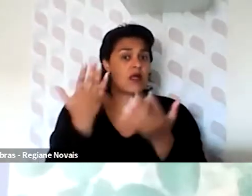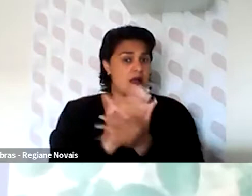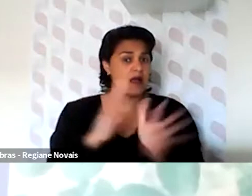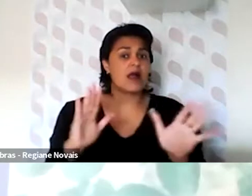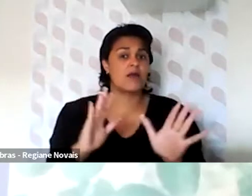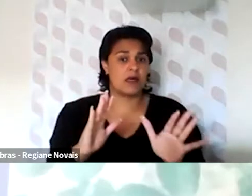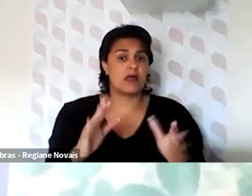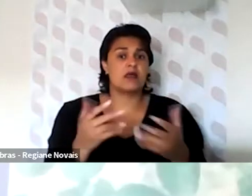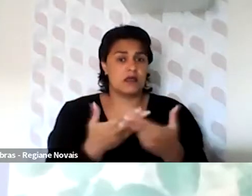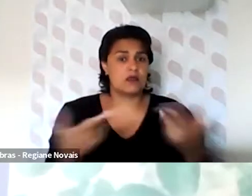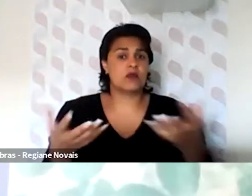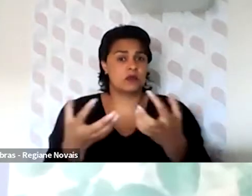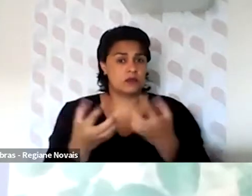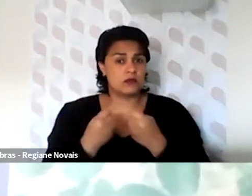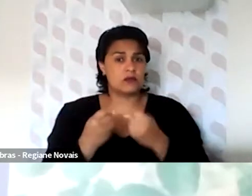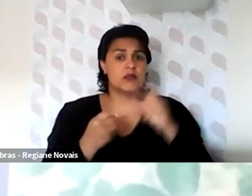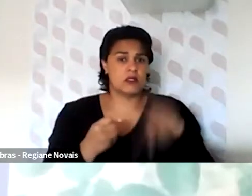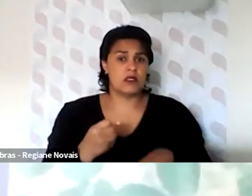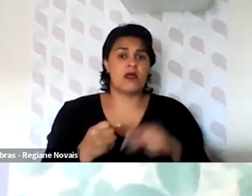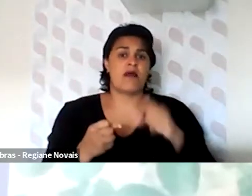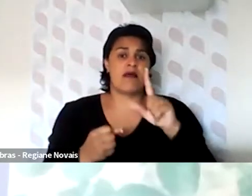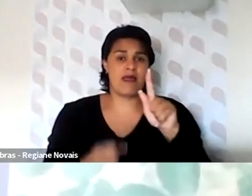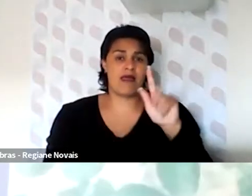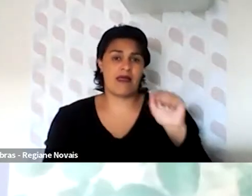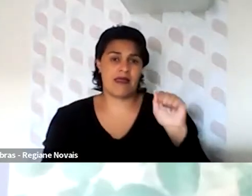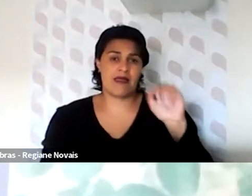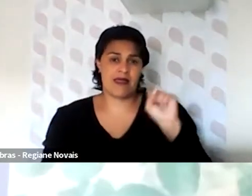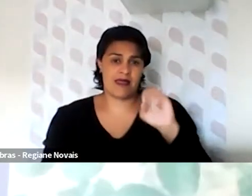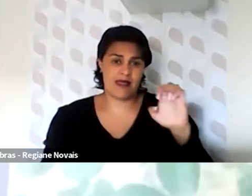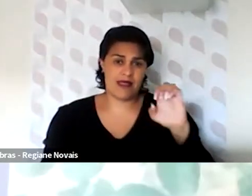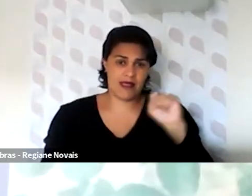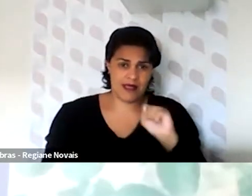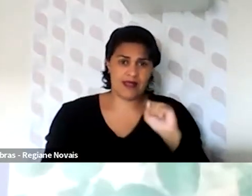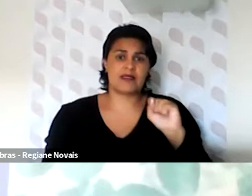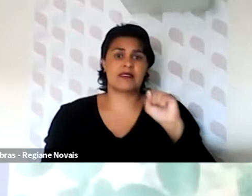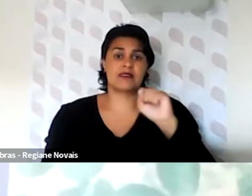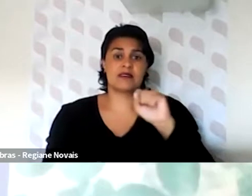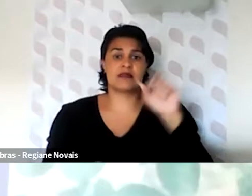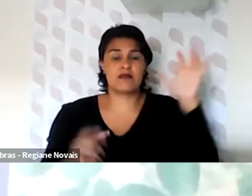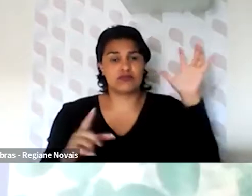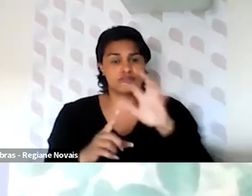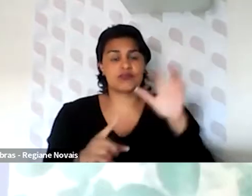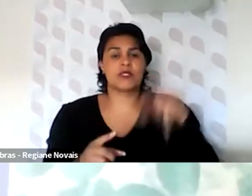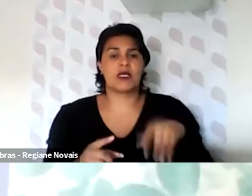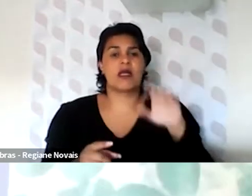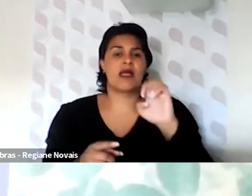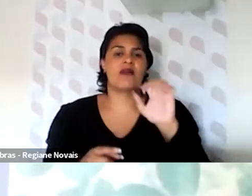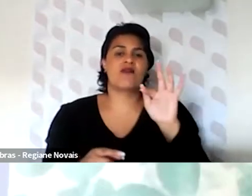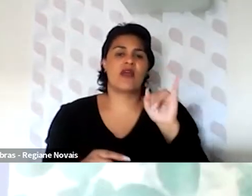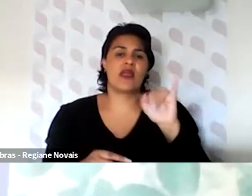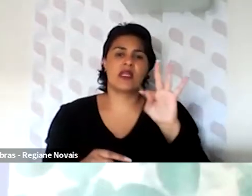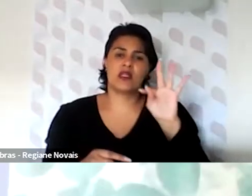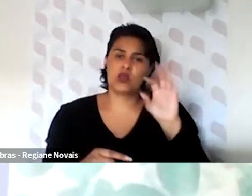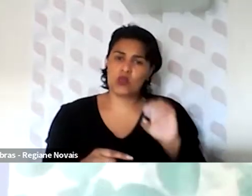reter, né, os gases de efeito estufa. Ou seja, a gente já está, a